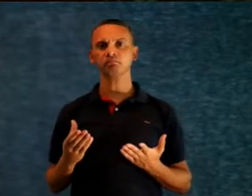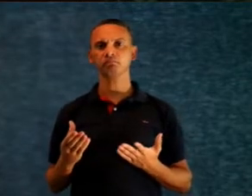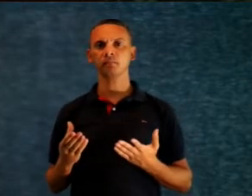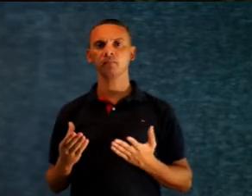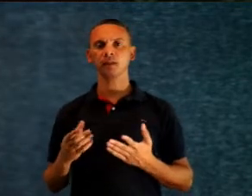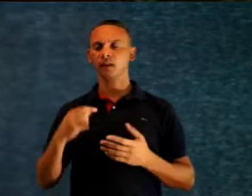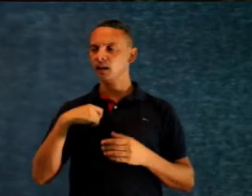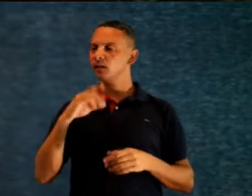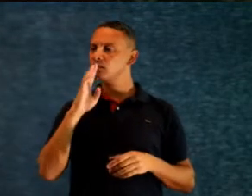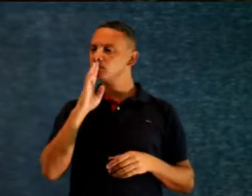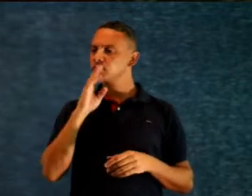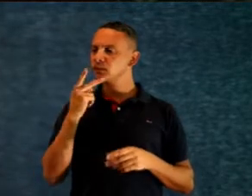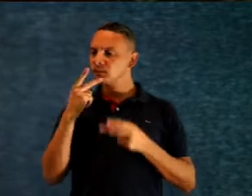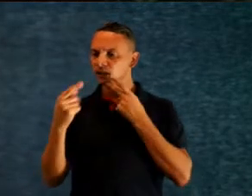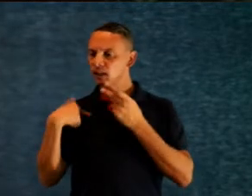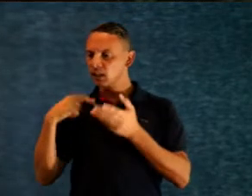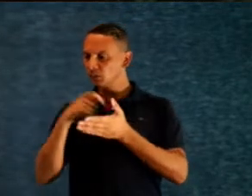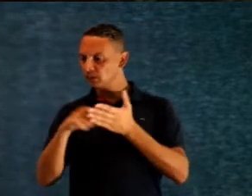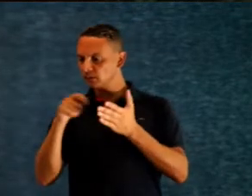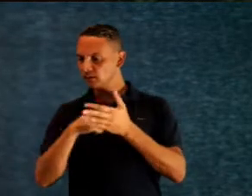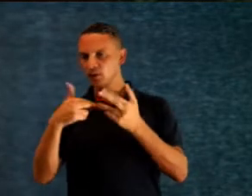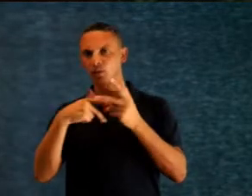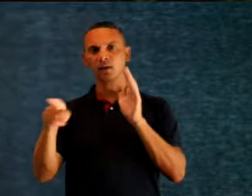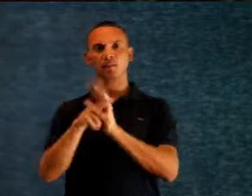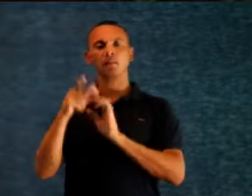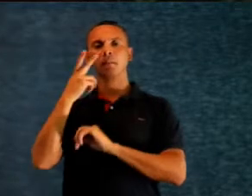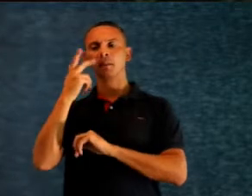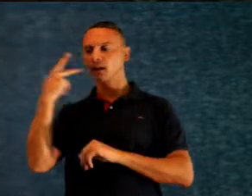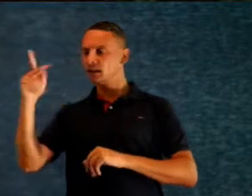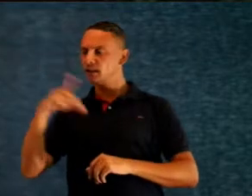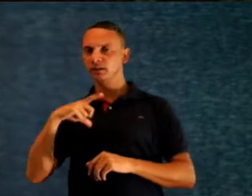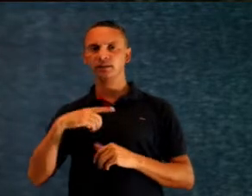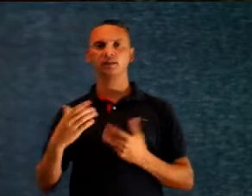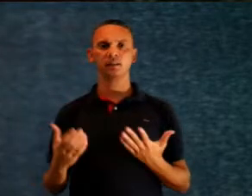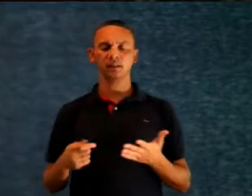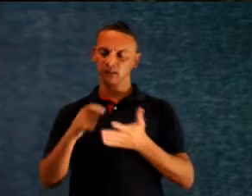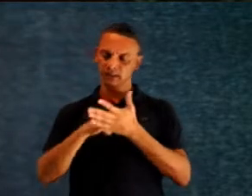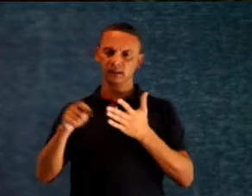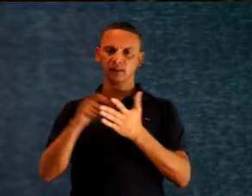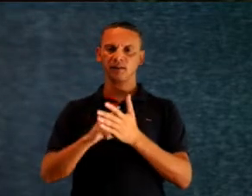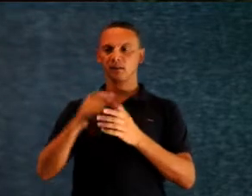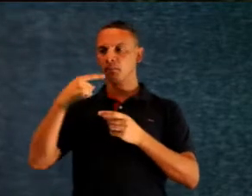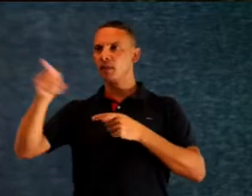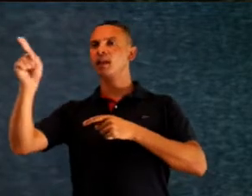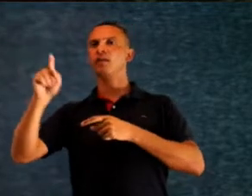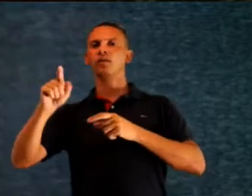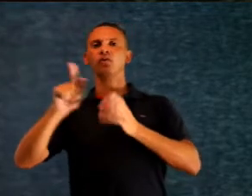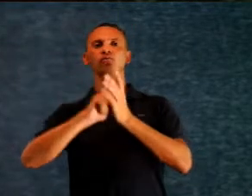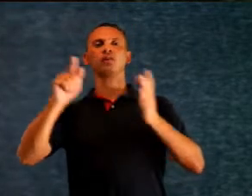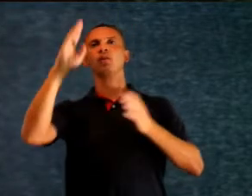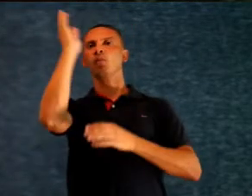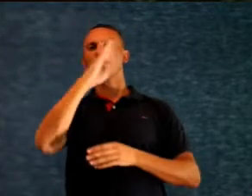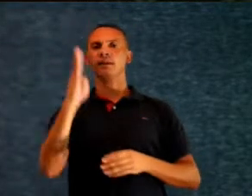esta confidência. Se eu escrevia, quando o papai adoecia, eu escrevia as crônicas dele e mandava para o Jornal do Brasil como